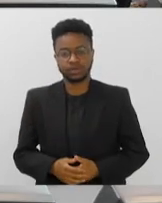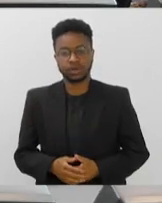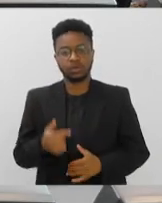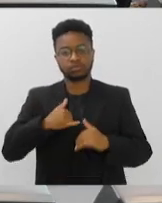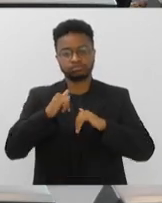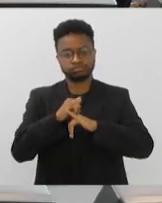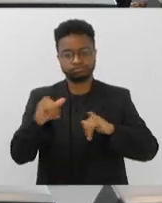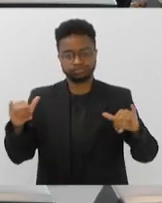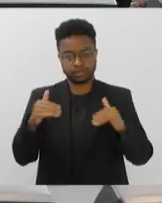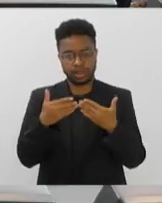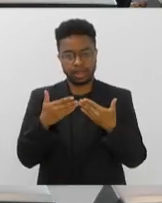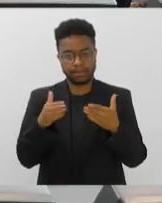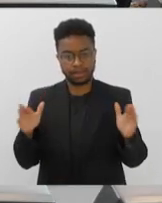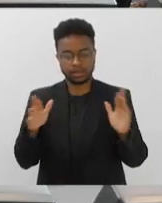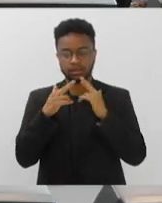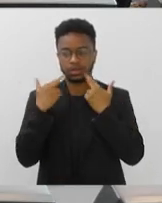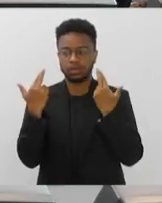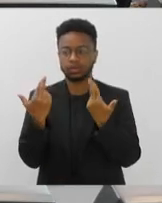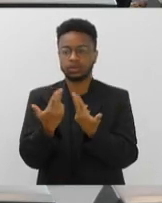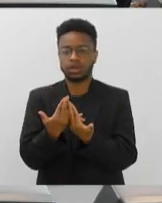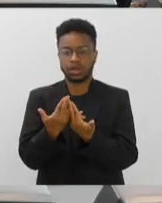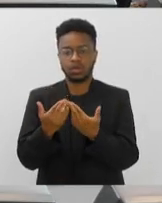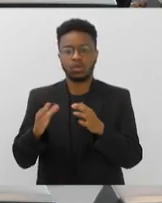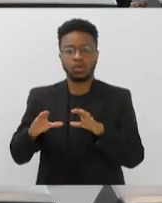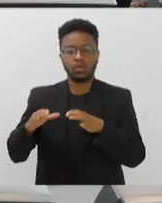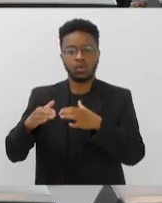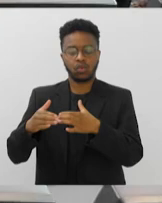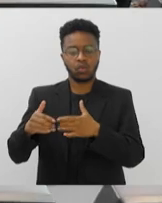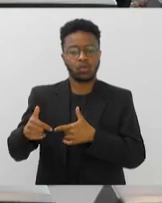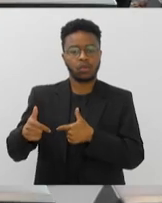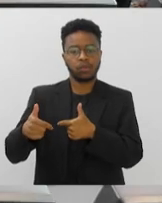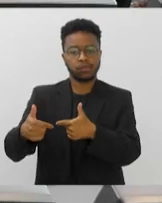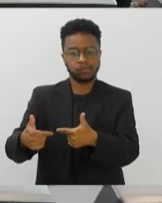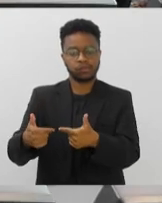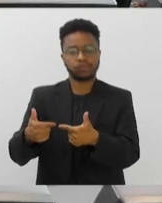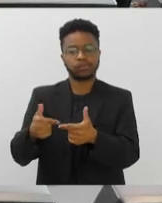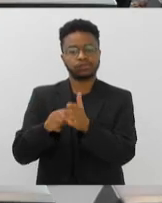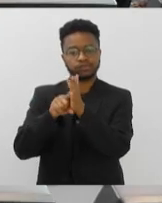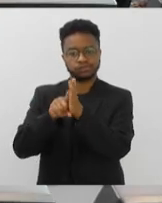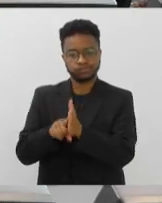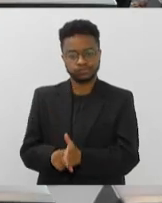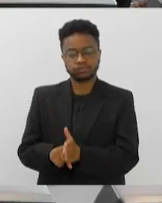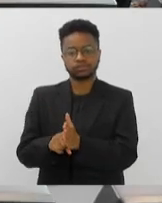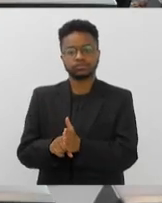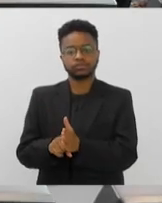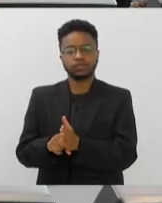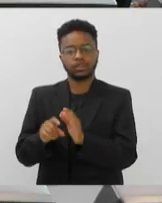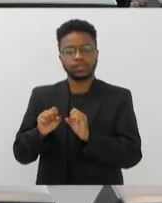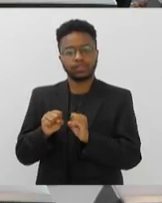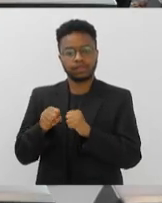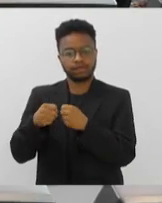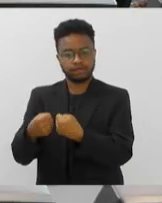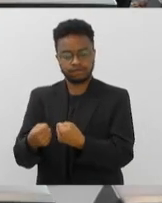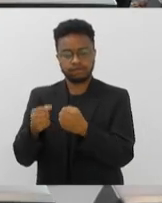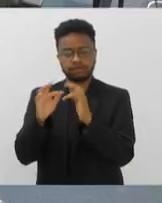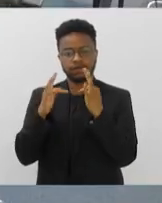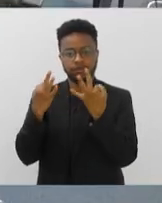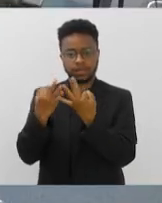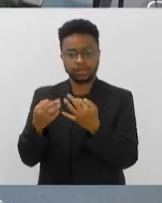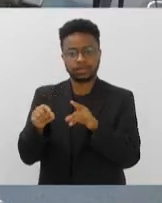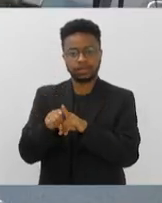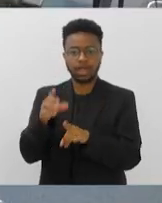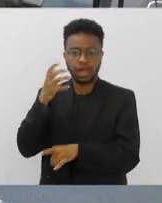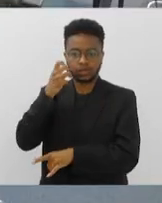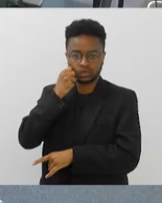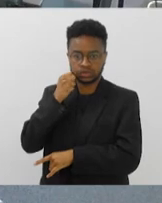aberta a reunião da frente parlamentar em defesa eh da família da adoção da primeira infância da